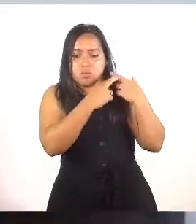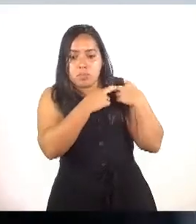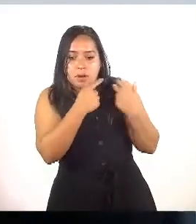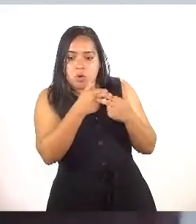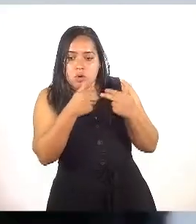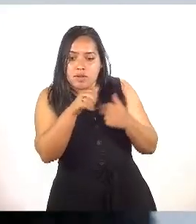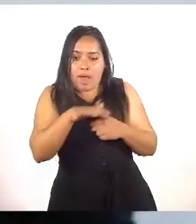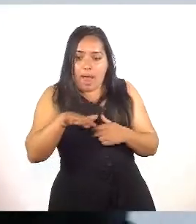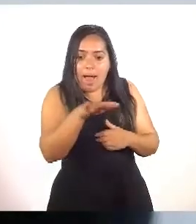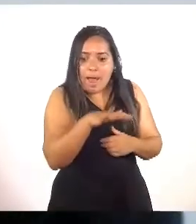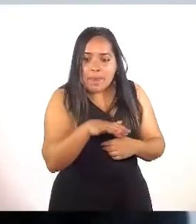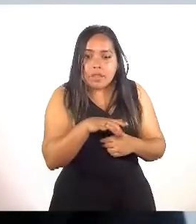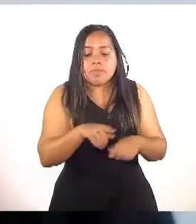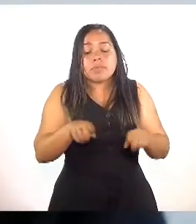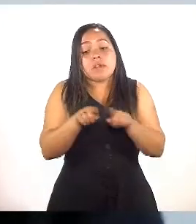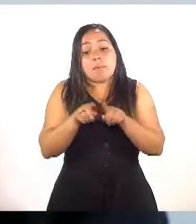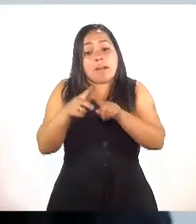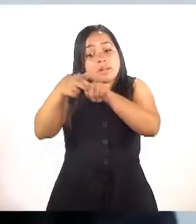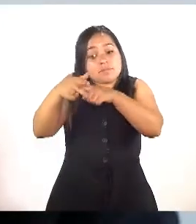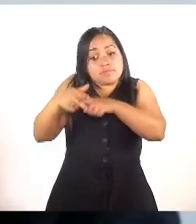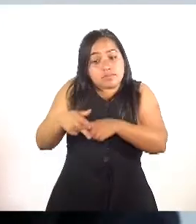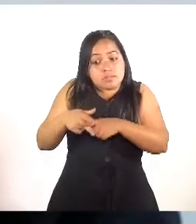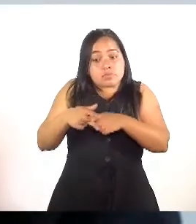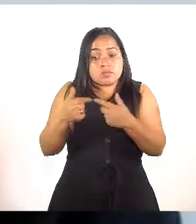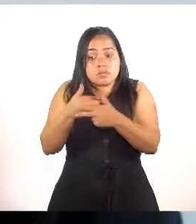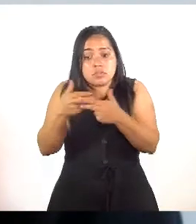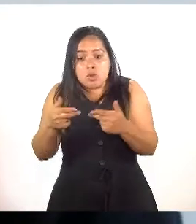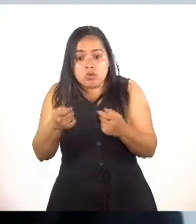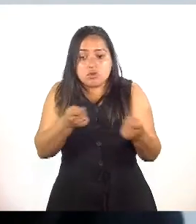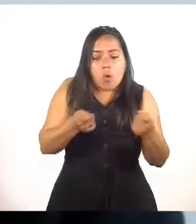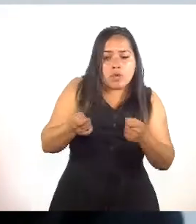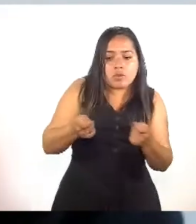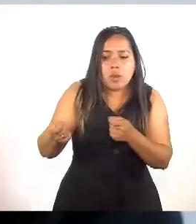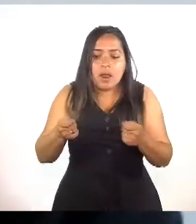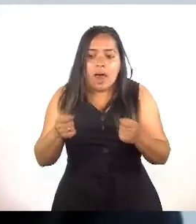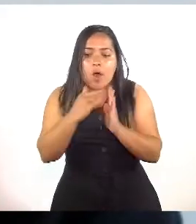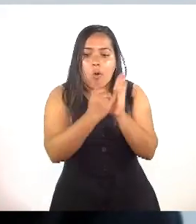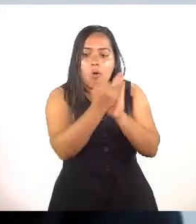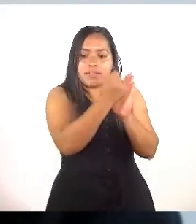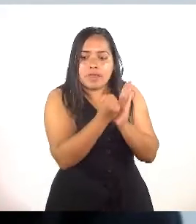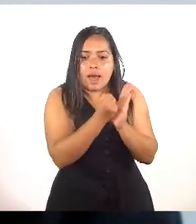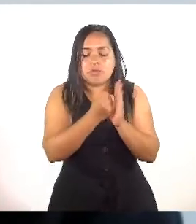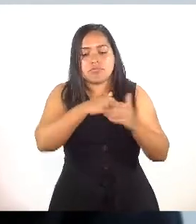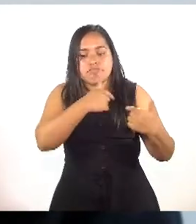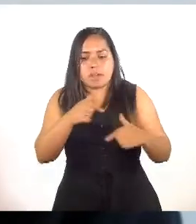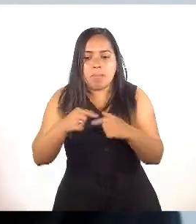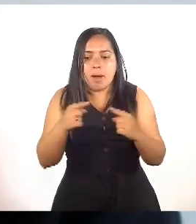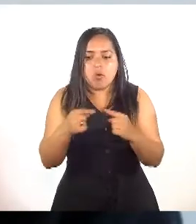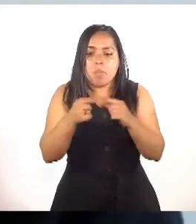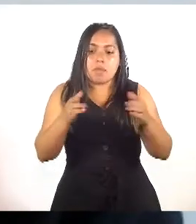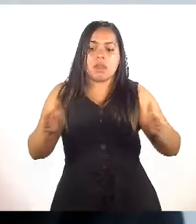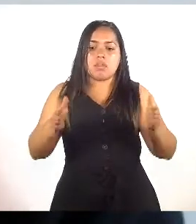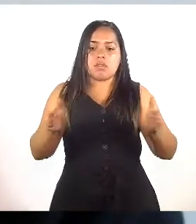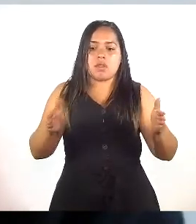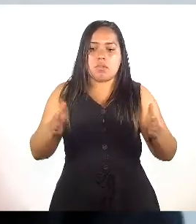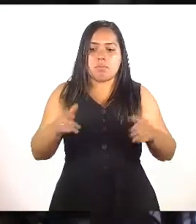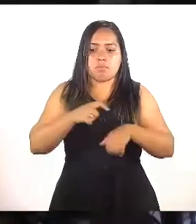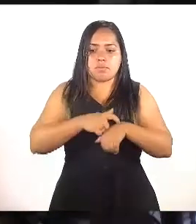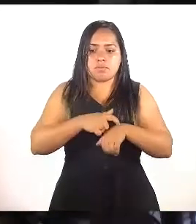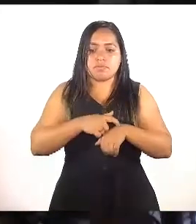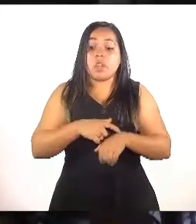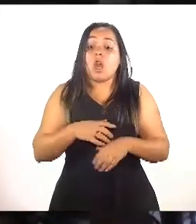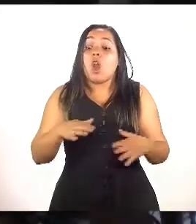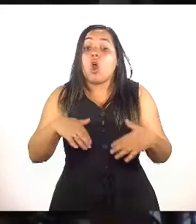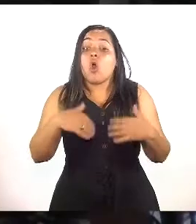mas a principal mesmo seria regular as atividades, os contratos desse tema. Qual a